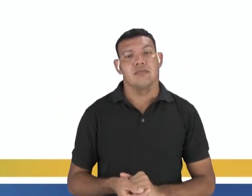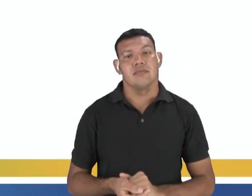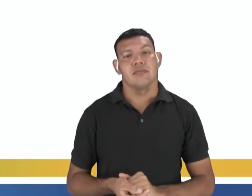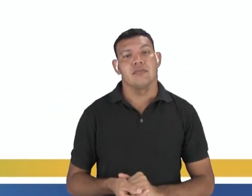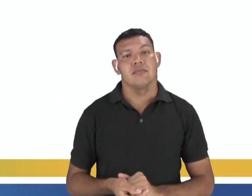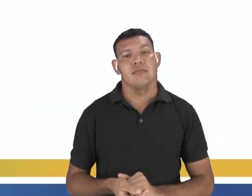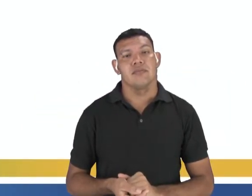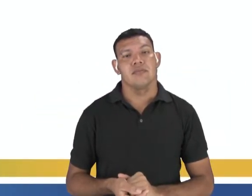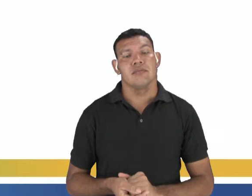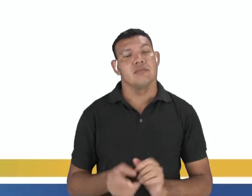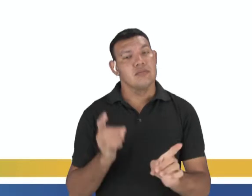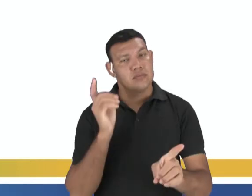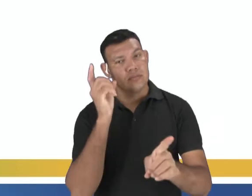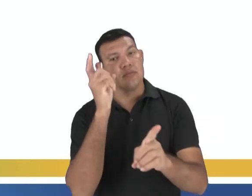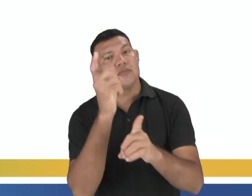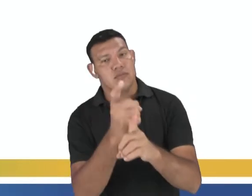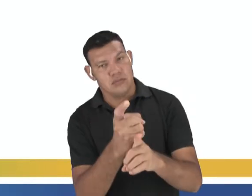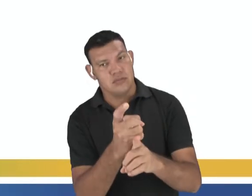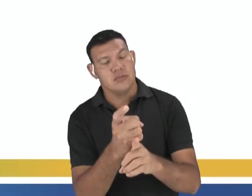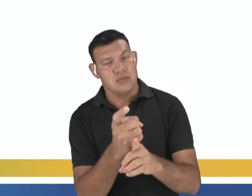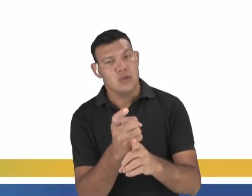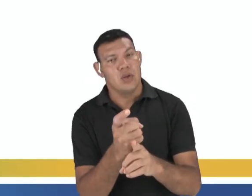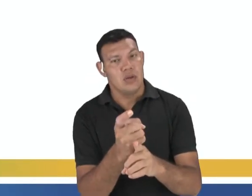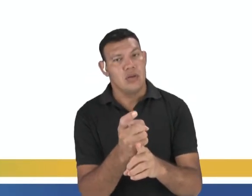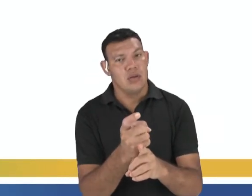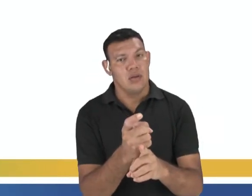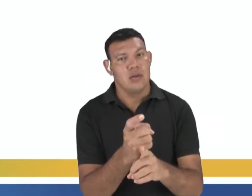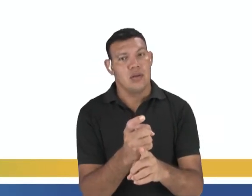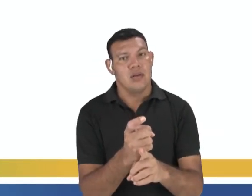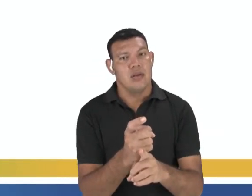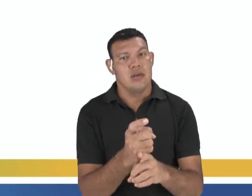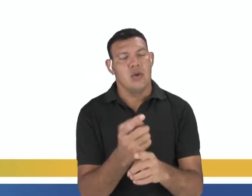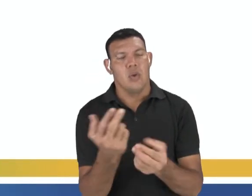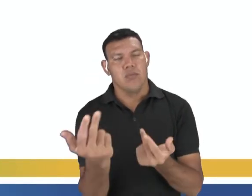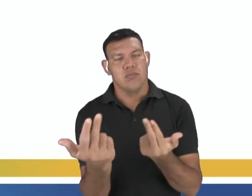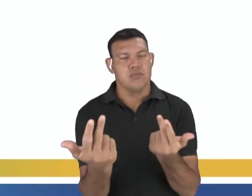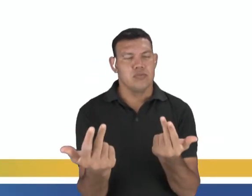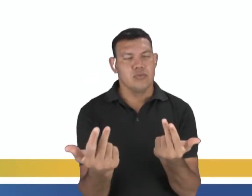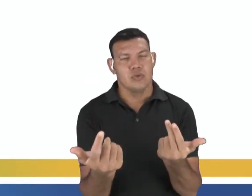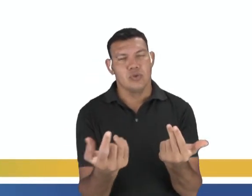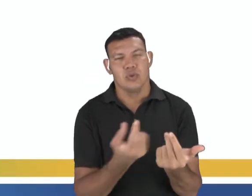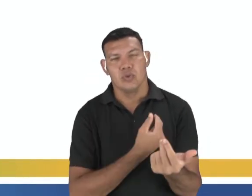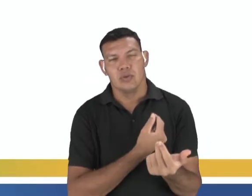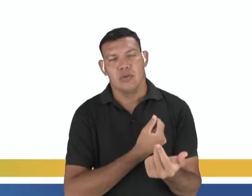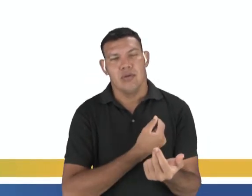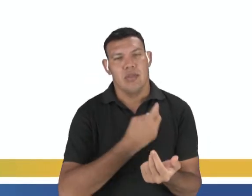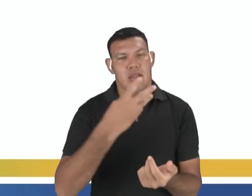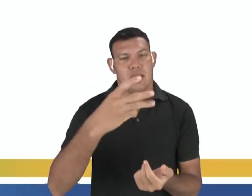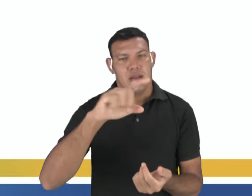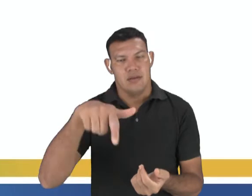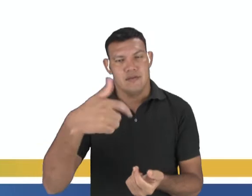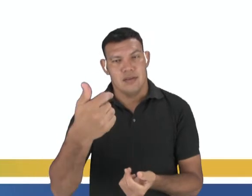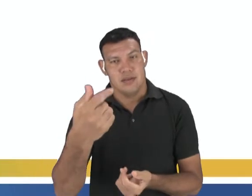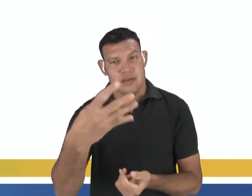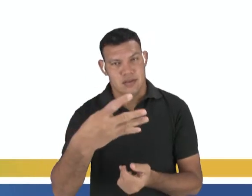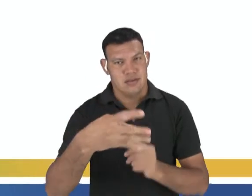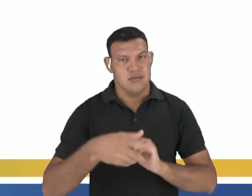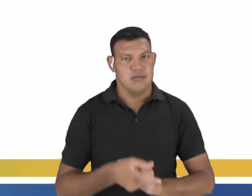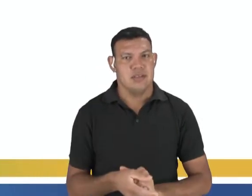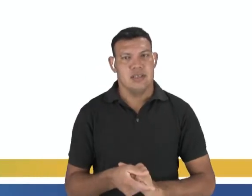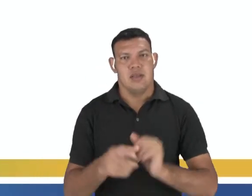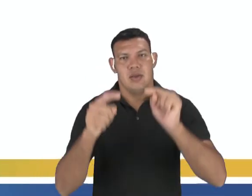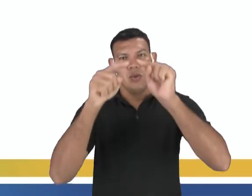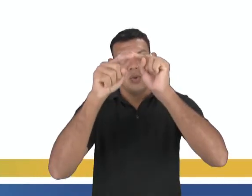do diâmetro, que encontraremos o valor correspondente a 13,14 aproximadamente. Então, não importa o tamanho